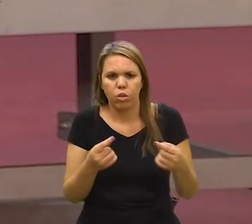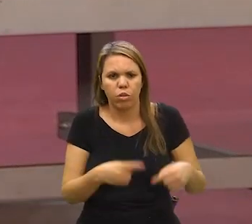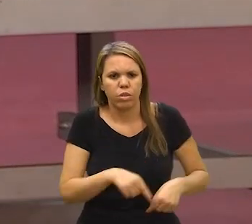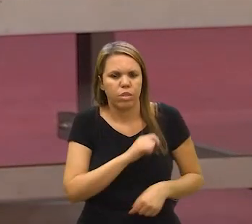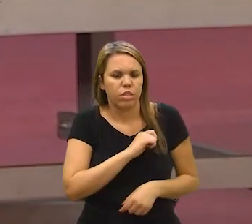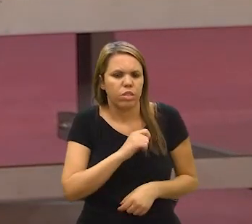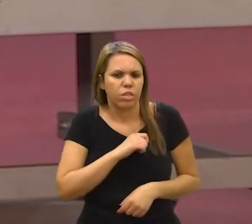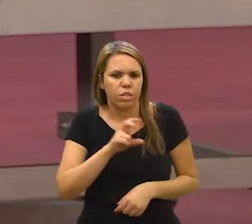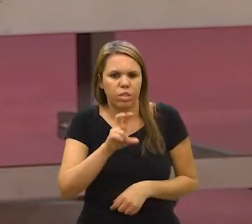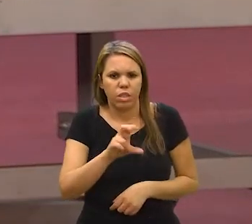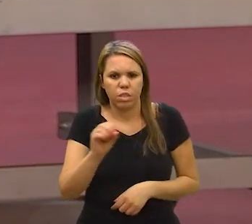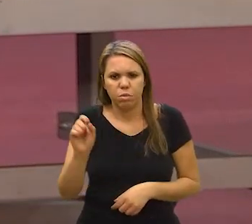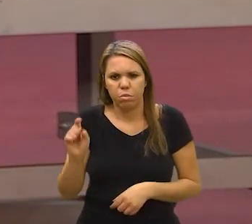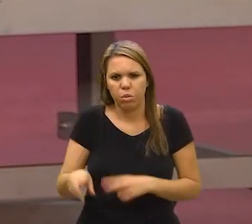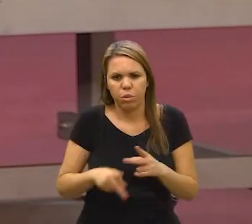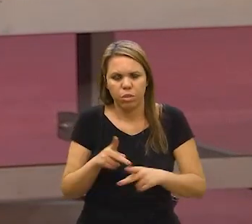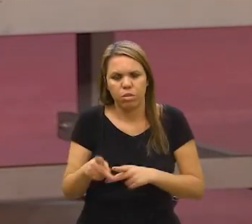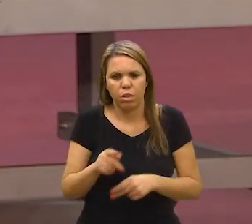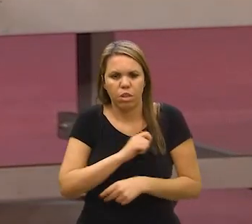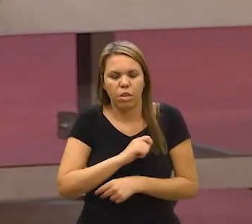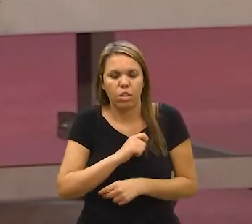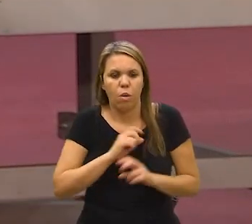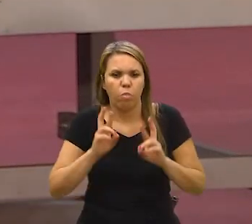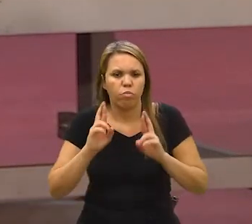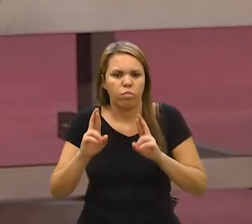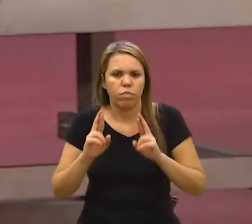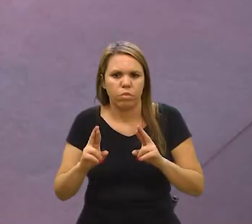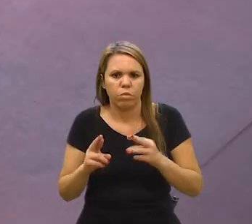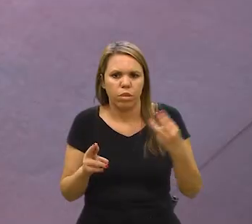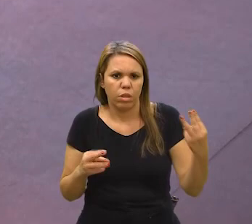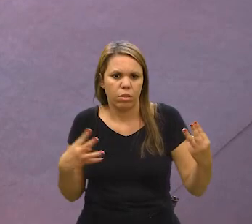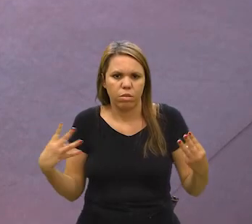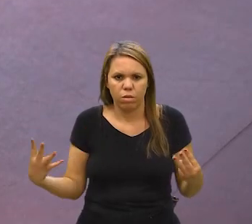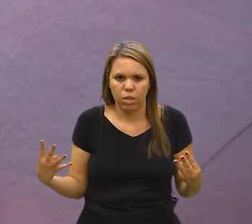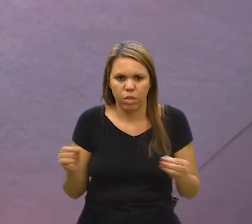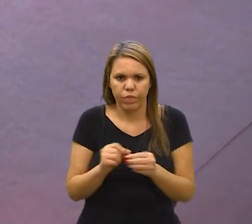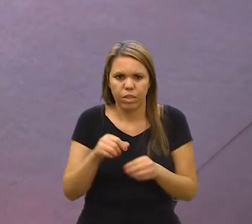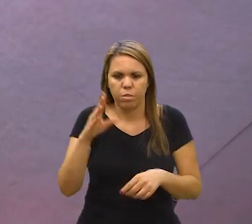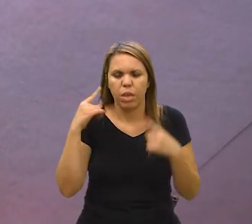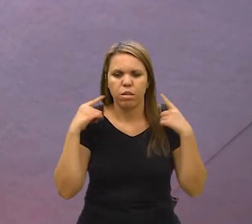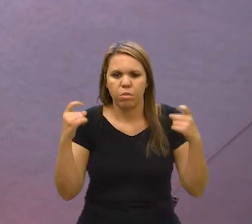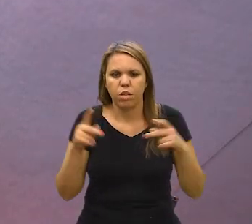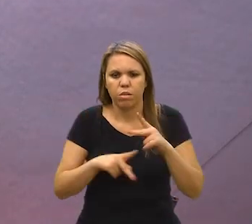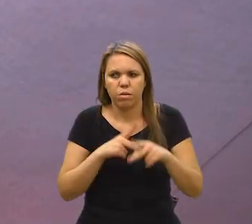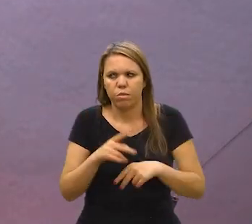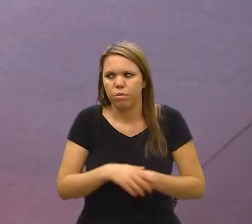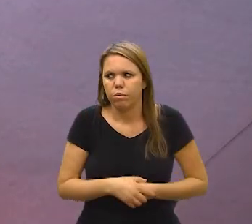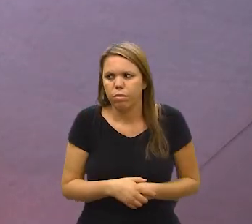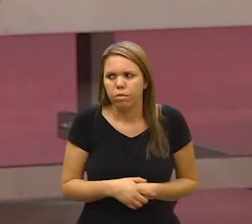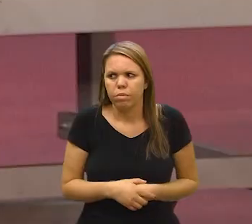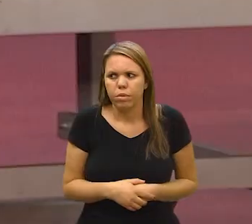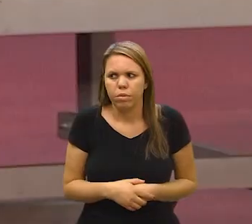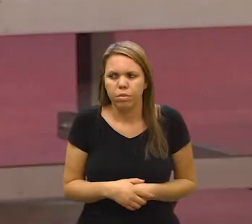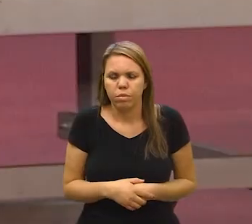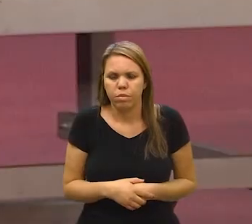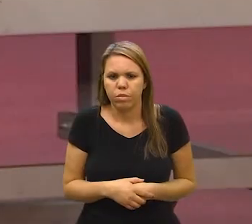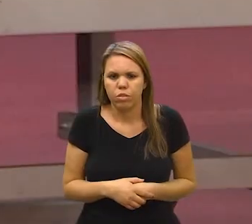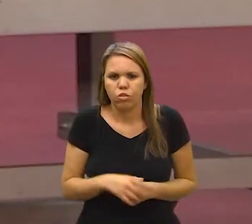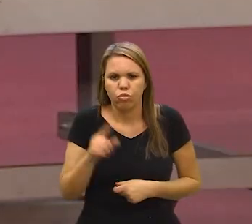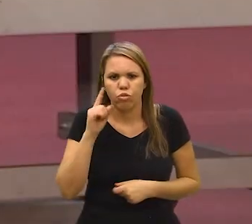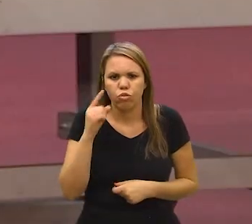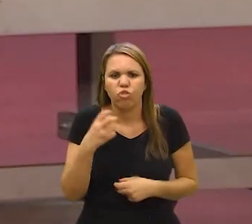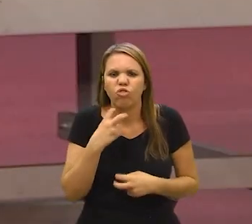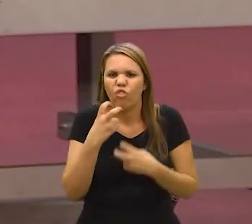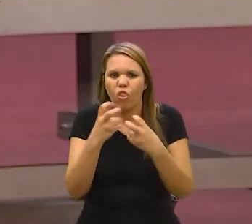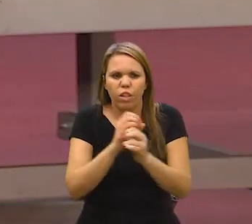tinha 500, 600, 1.000 pessoas, 1.000 canadenses torcendo, e eles em 3, 4 fazendo mais barulho que os canadenses. Tanto é que eles saíam todo